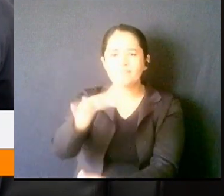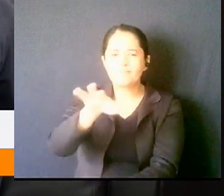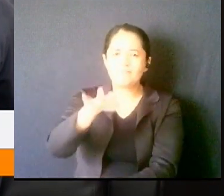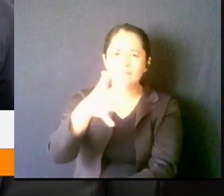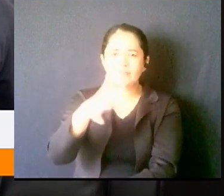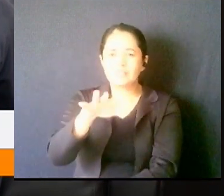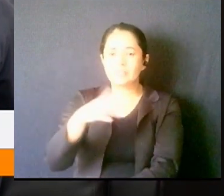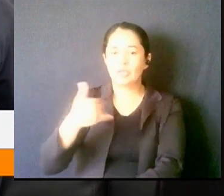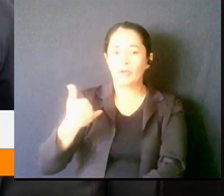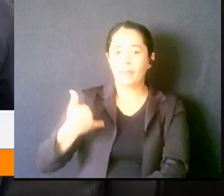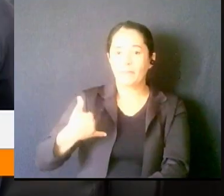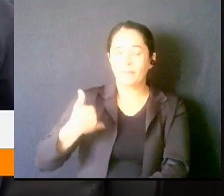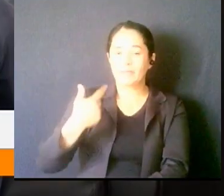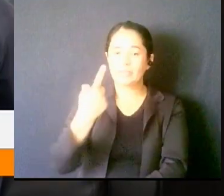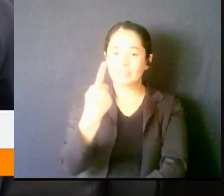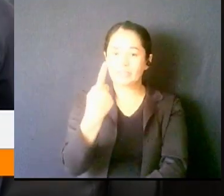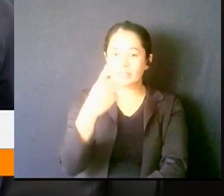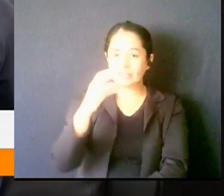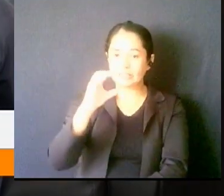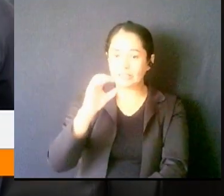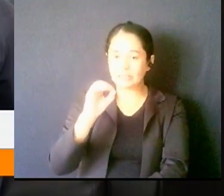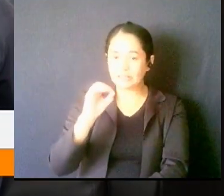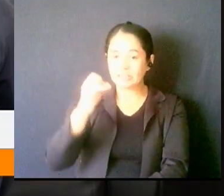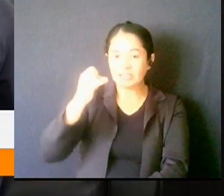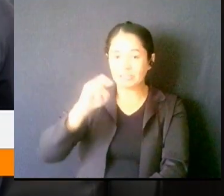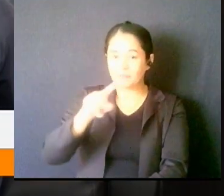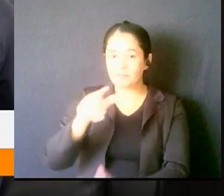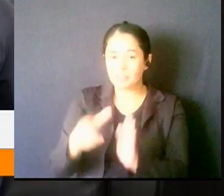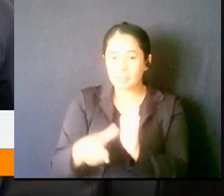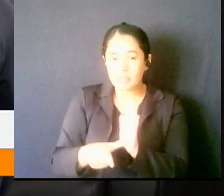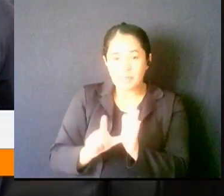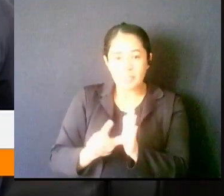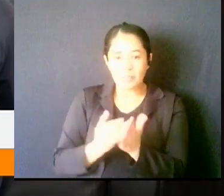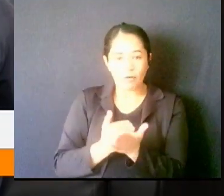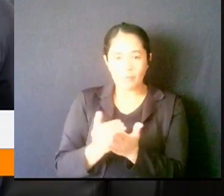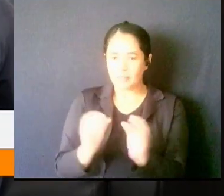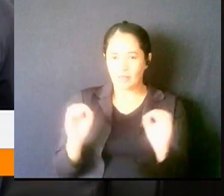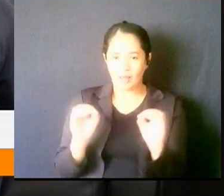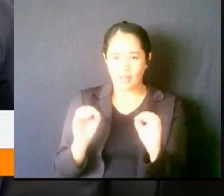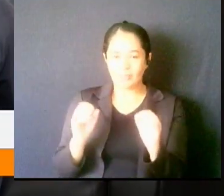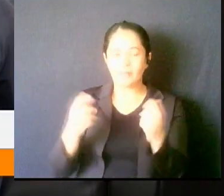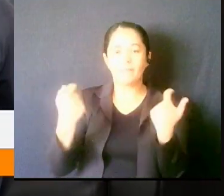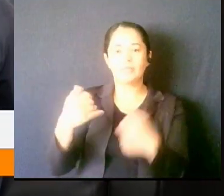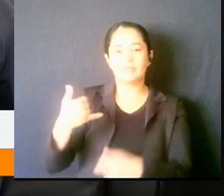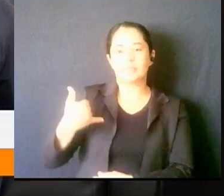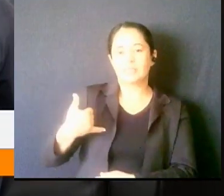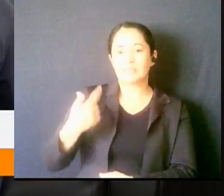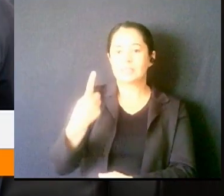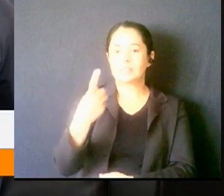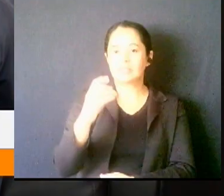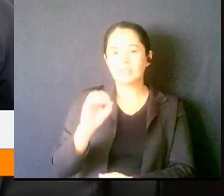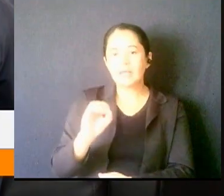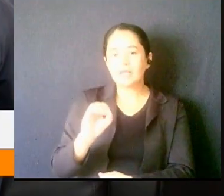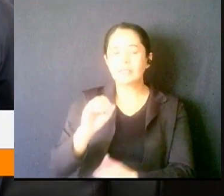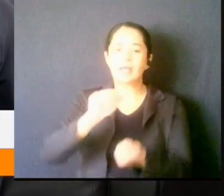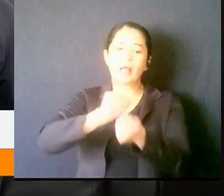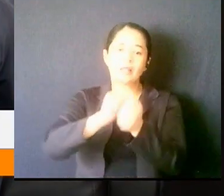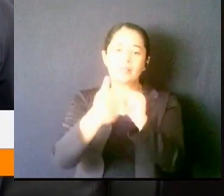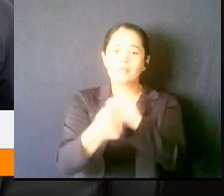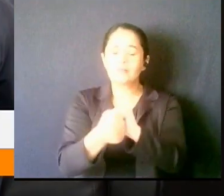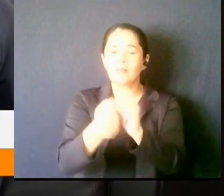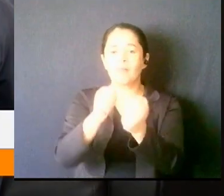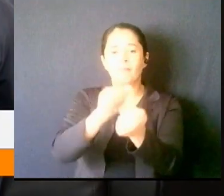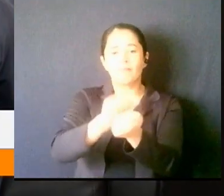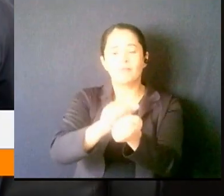você não começou antes, tudo isso. E você vai adequar dependendo do entendimento da adolescência. E por que a gente